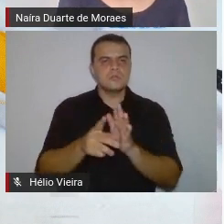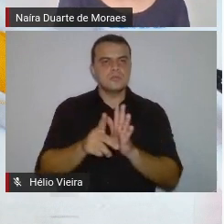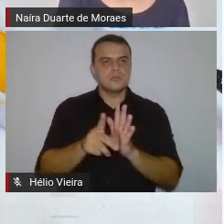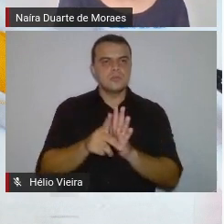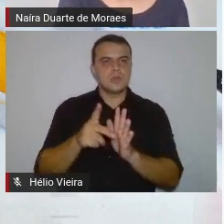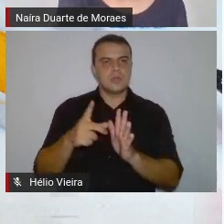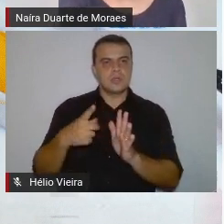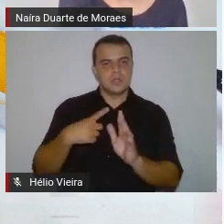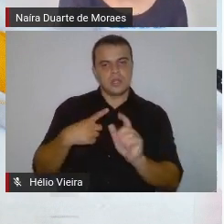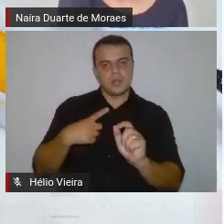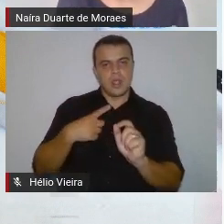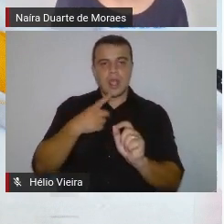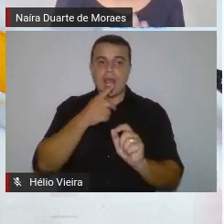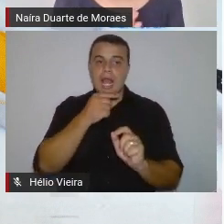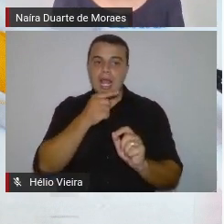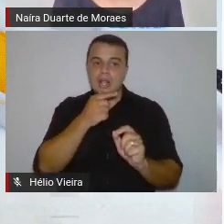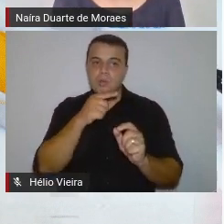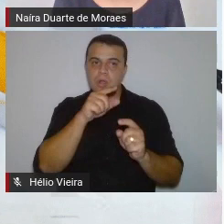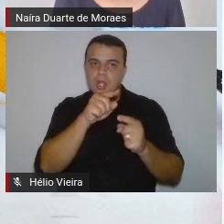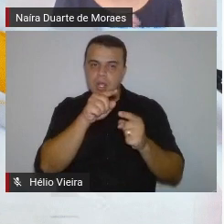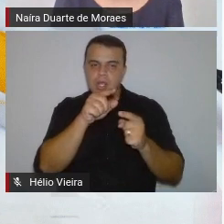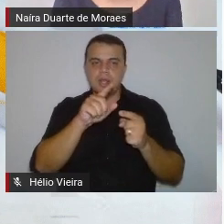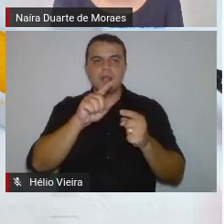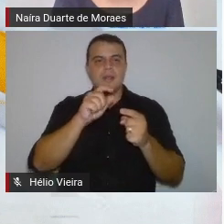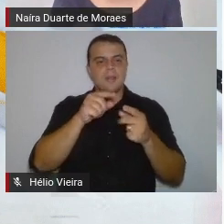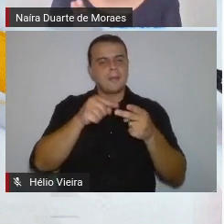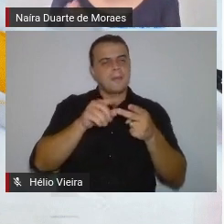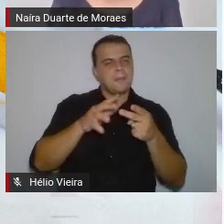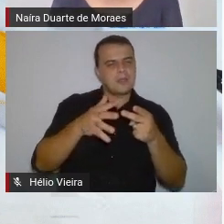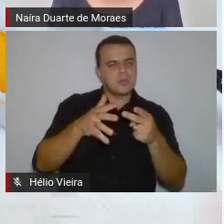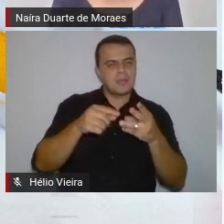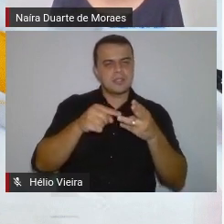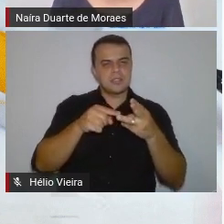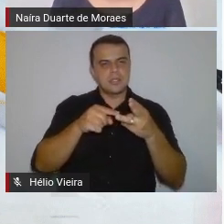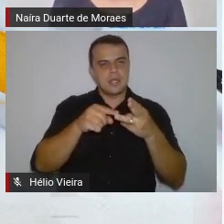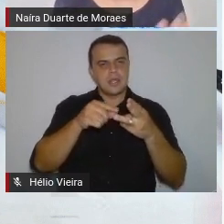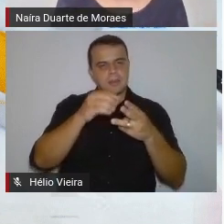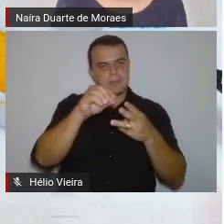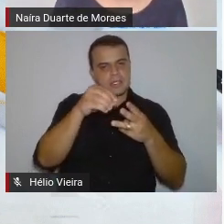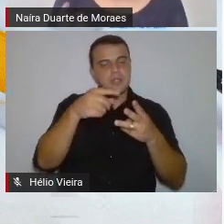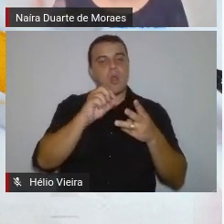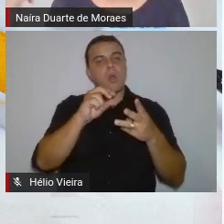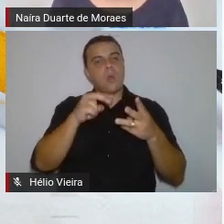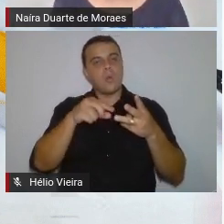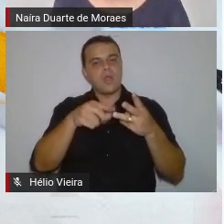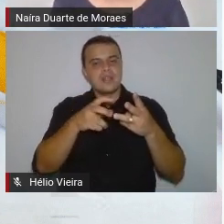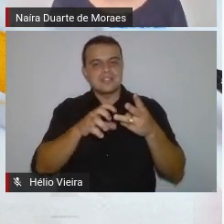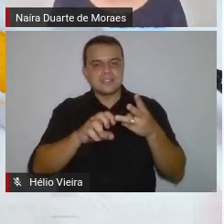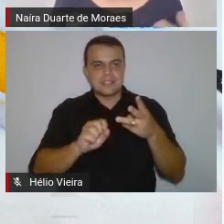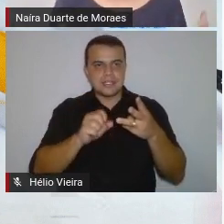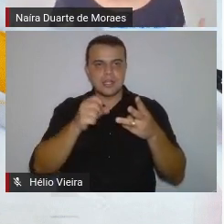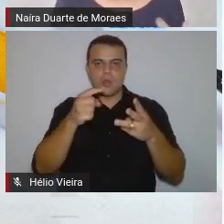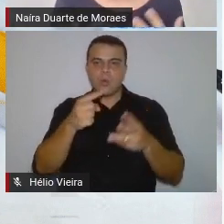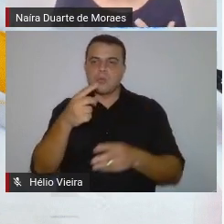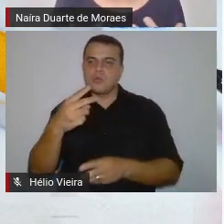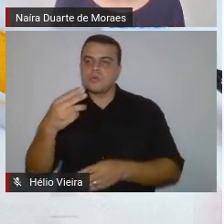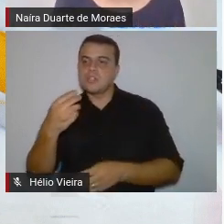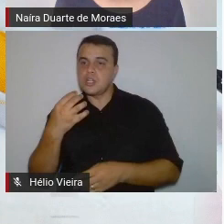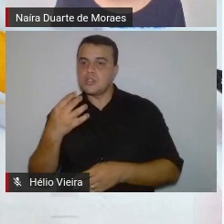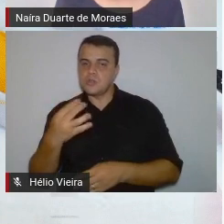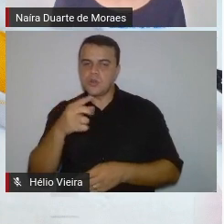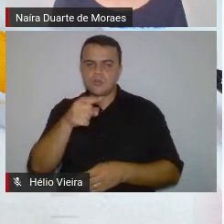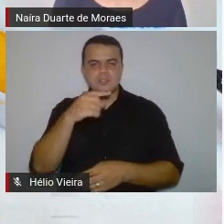aquarela molhada, né, ou úmida, meio a meio, ou mista e seca, com 1, 2, 3 cores. Espero que vocês